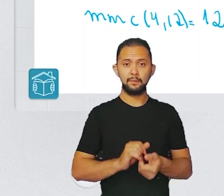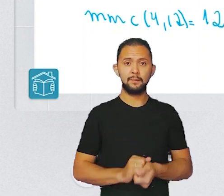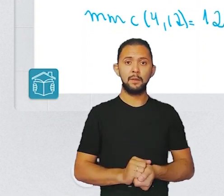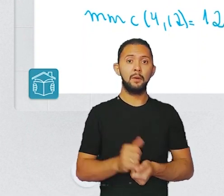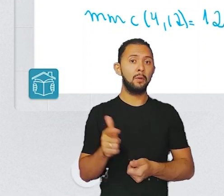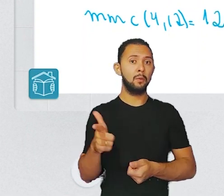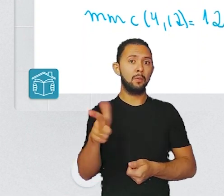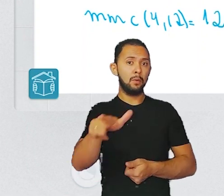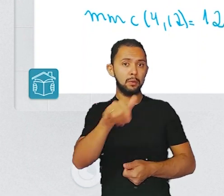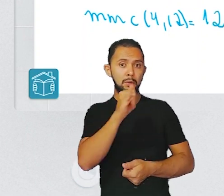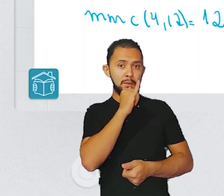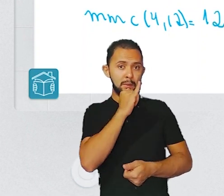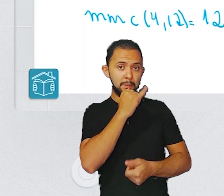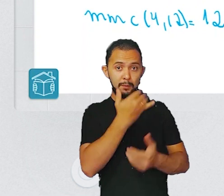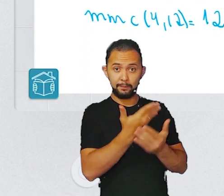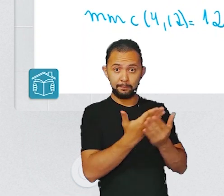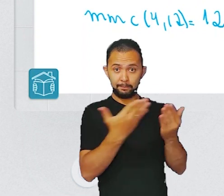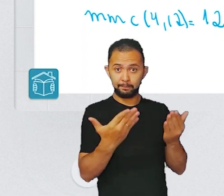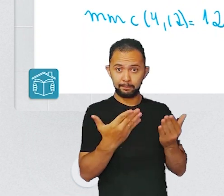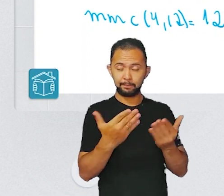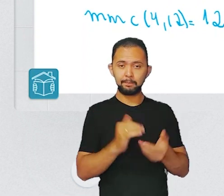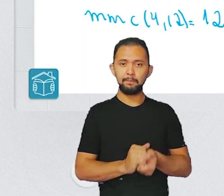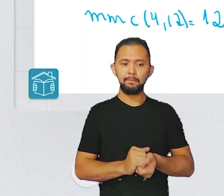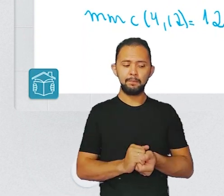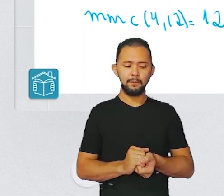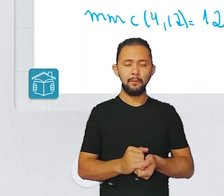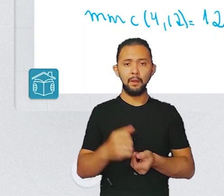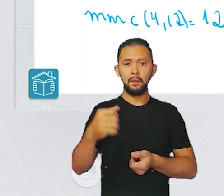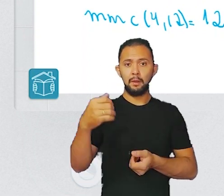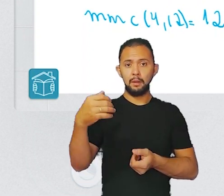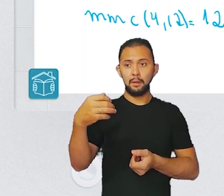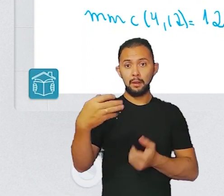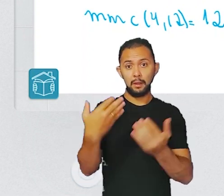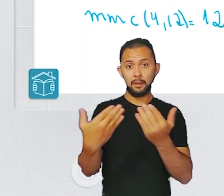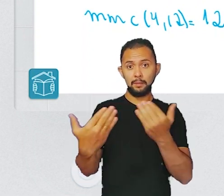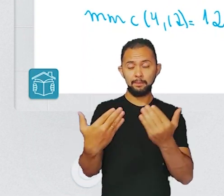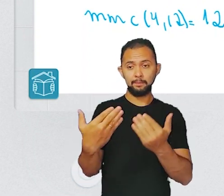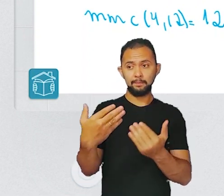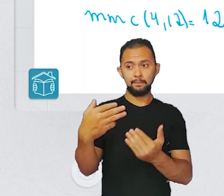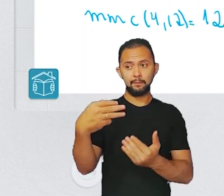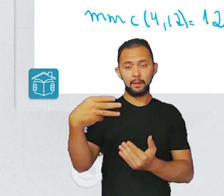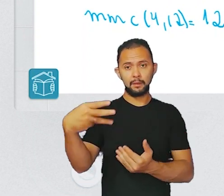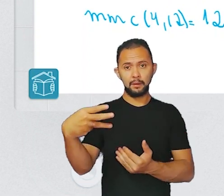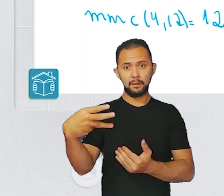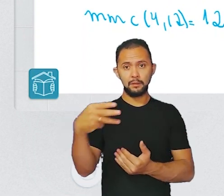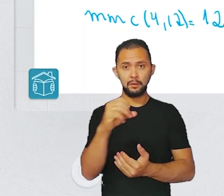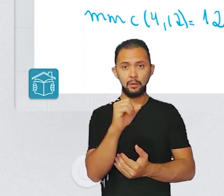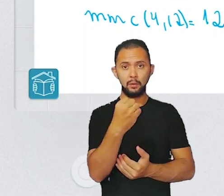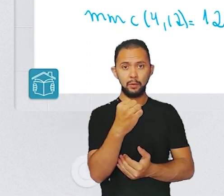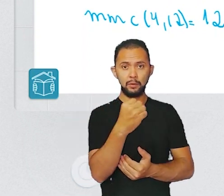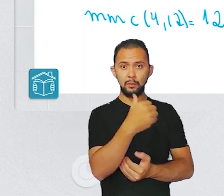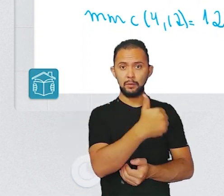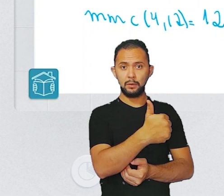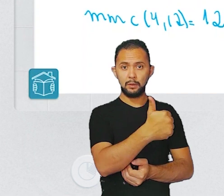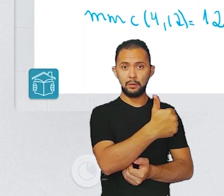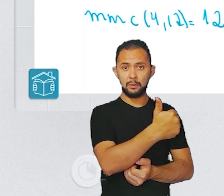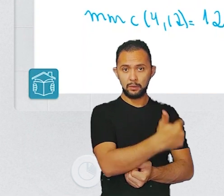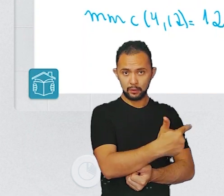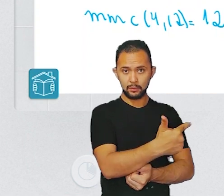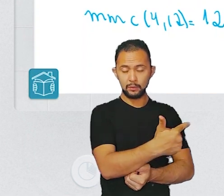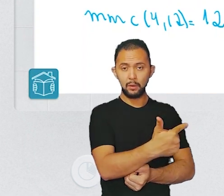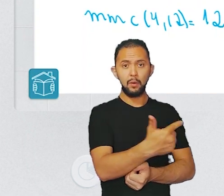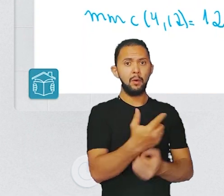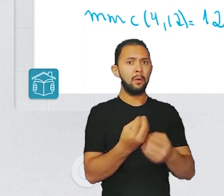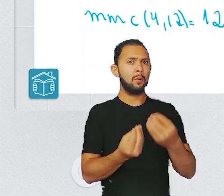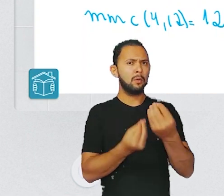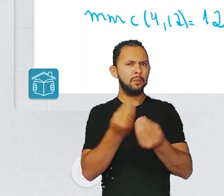outro exemplo. Qual o mínimo múltiplo comum entre 3, 8 e 12? Agora nós temos MMC entre 3 números.